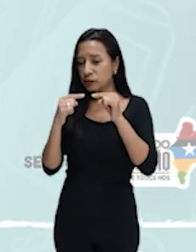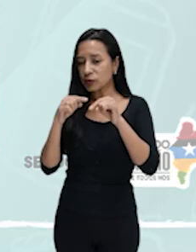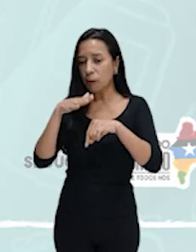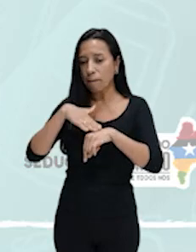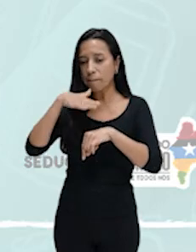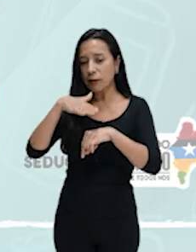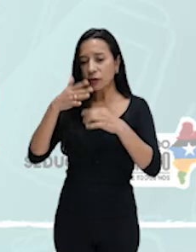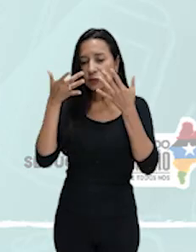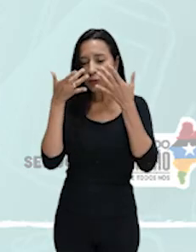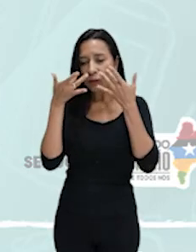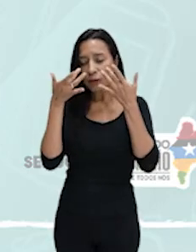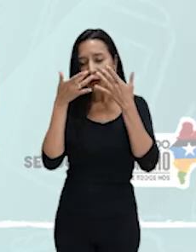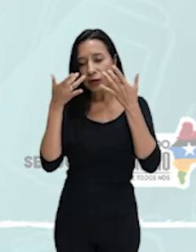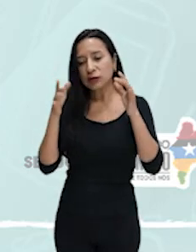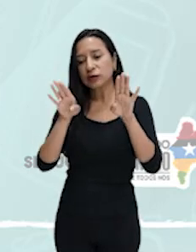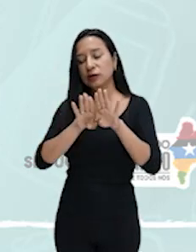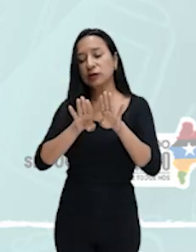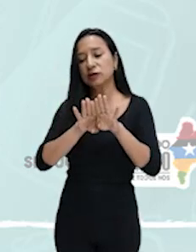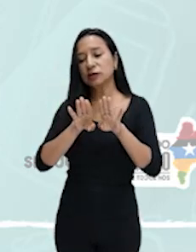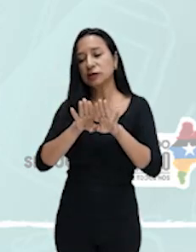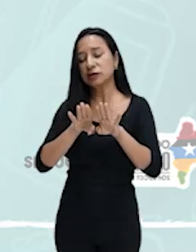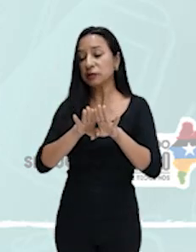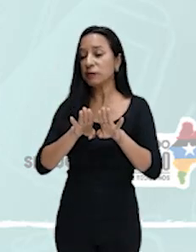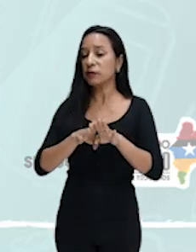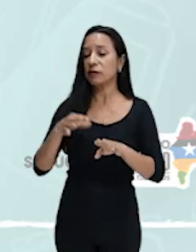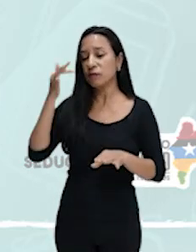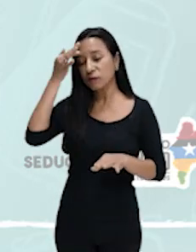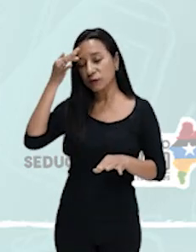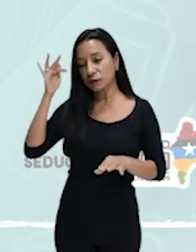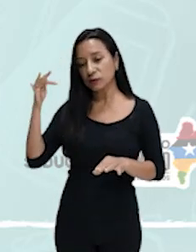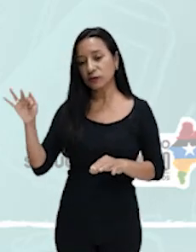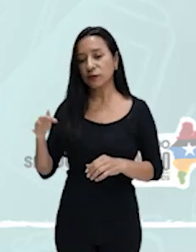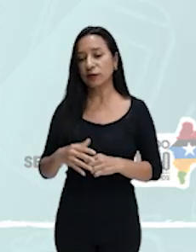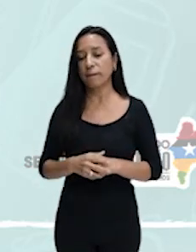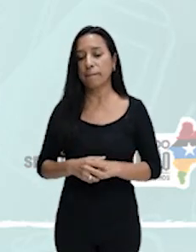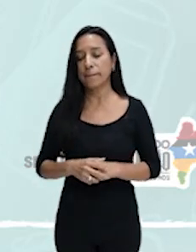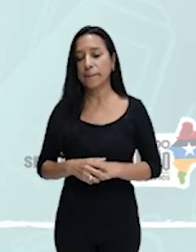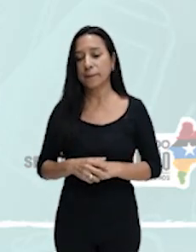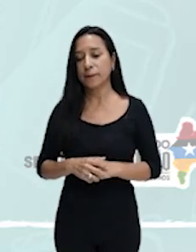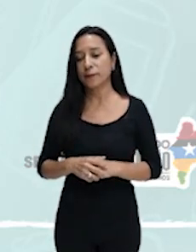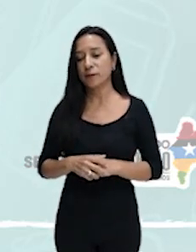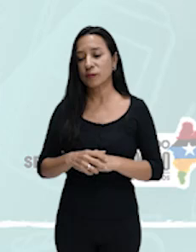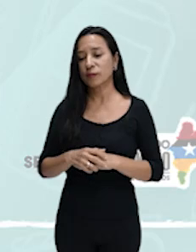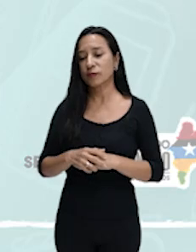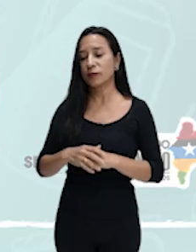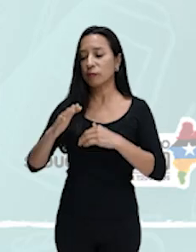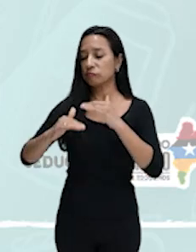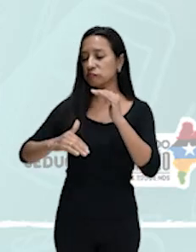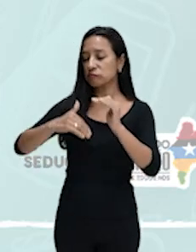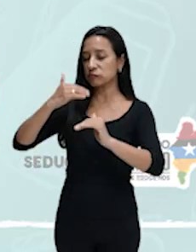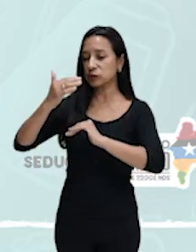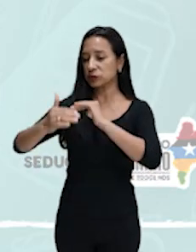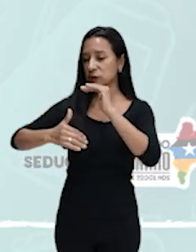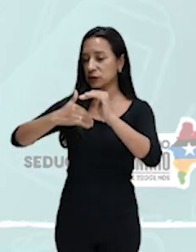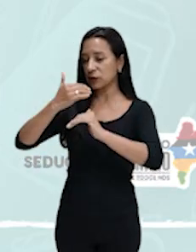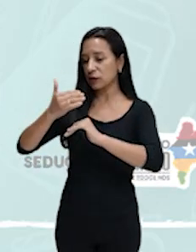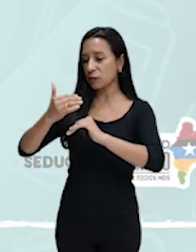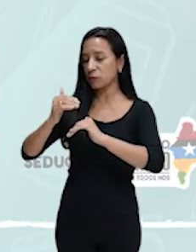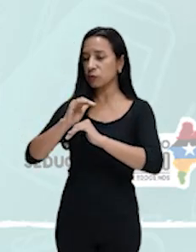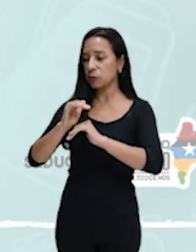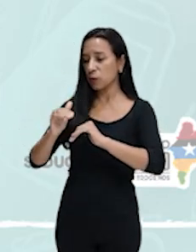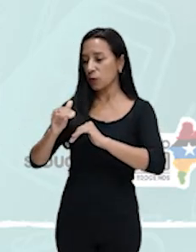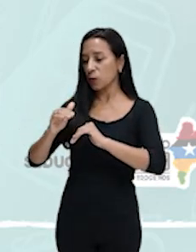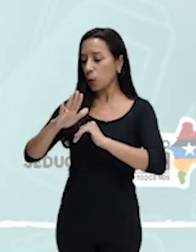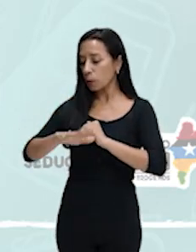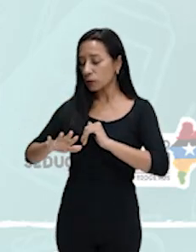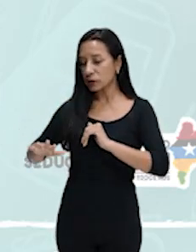anos, ela sofreu um acidente de carro. Observem que foi etapas, né? No final da infância dela, no meio da infância dela, aos 6